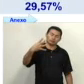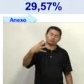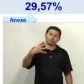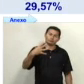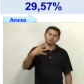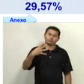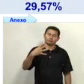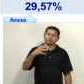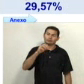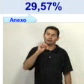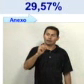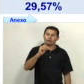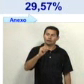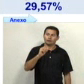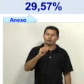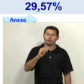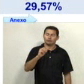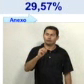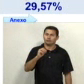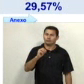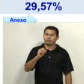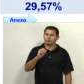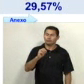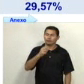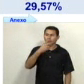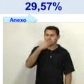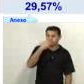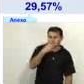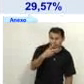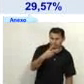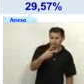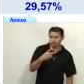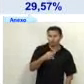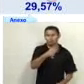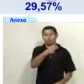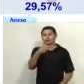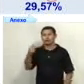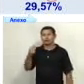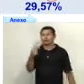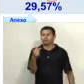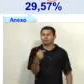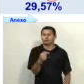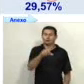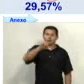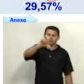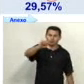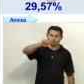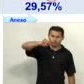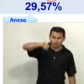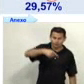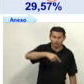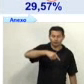39,44%, que é o A2, né, menos